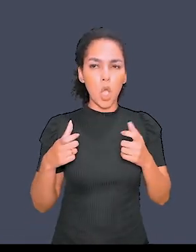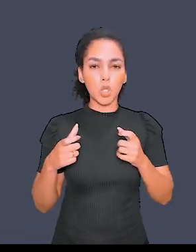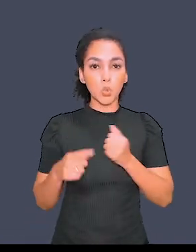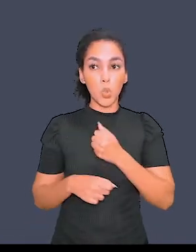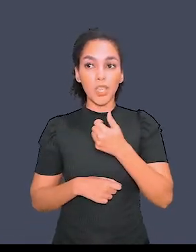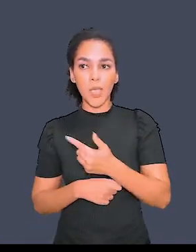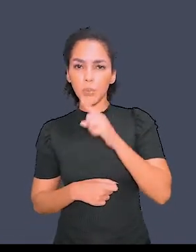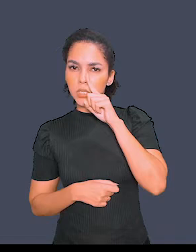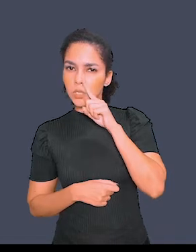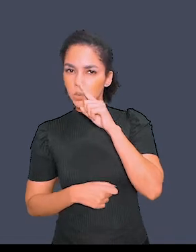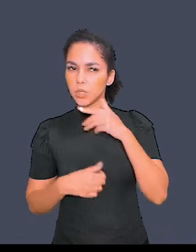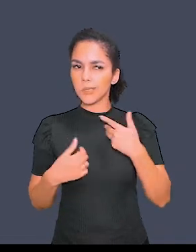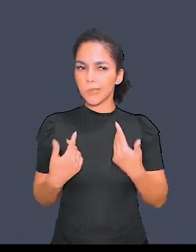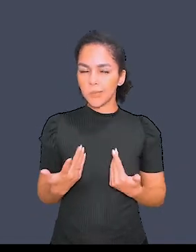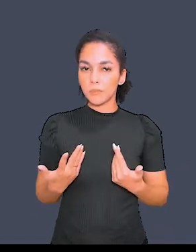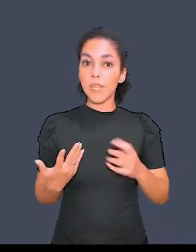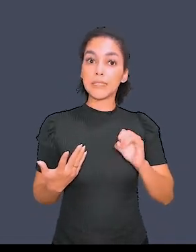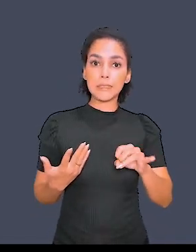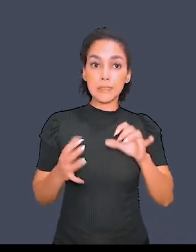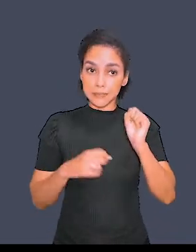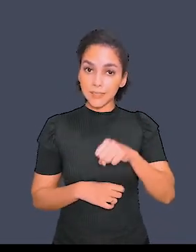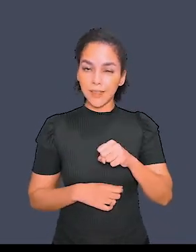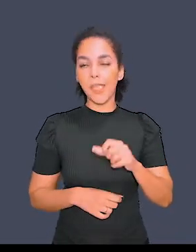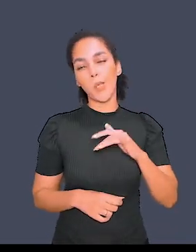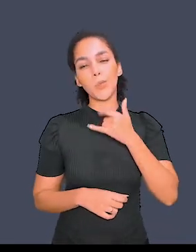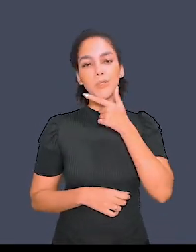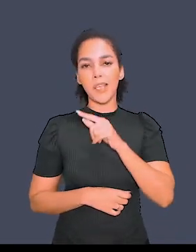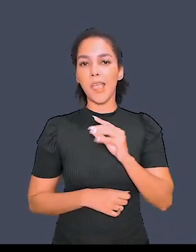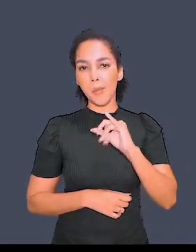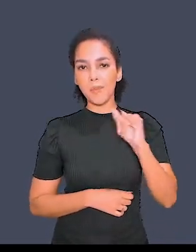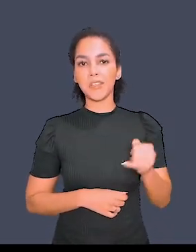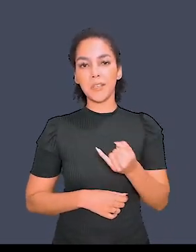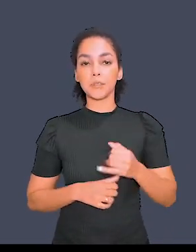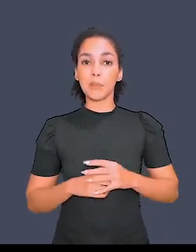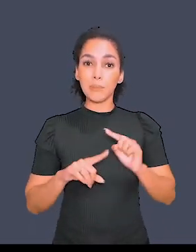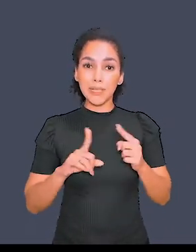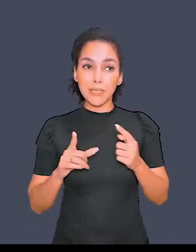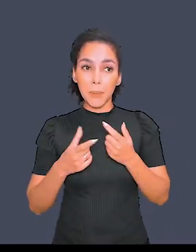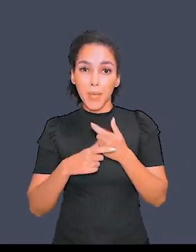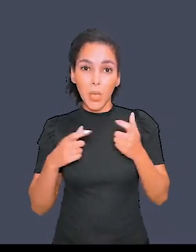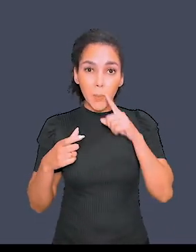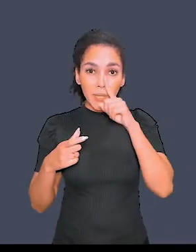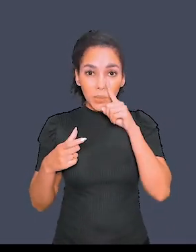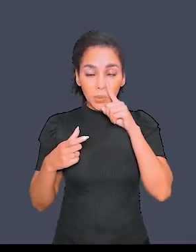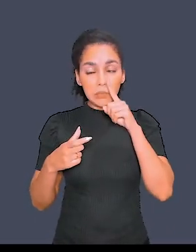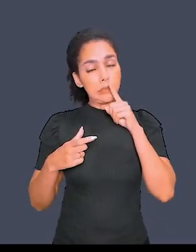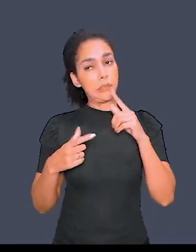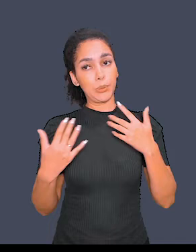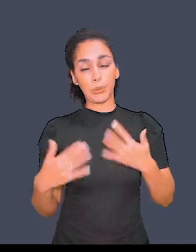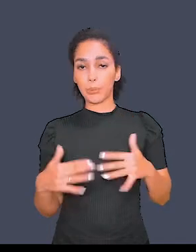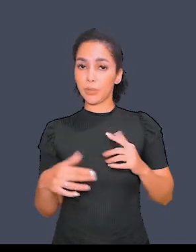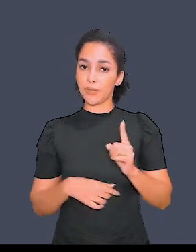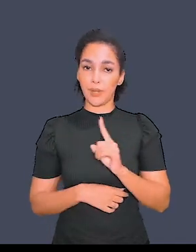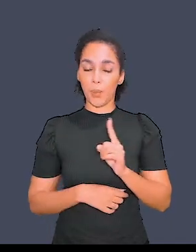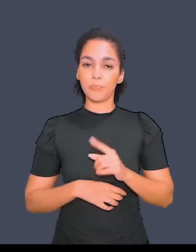riscos que eu elenquei aqui, se fizer sentido isso, aí sim vale a pena você aproveitar aquela promoção. Agora, se o risco for muito maior, não vale a pena, tá?